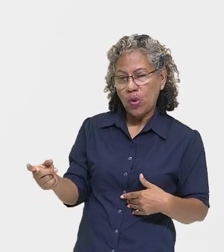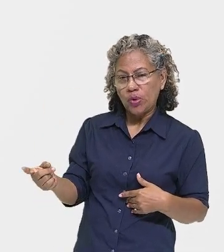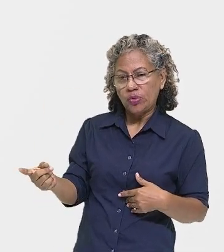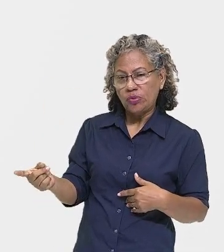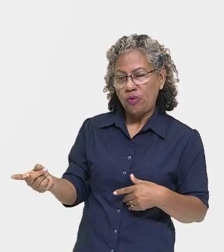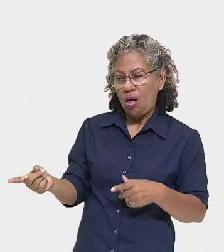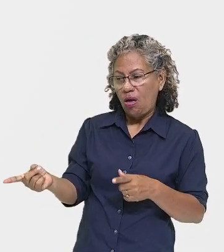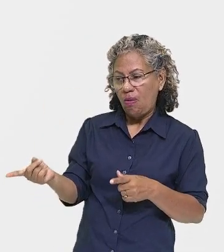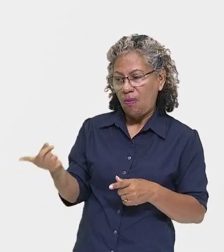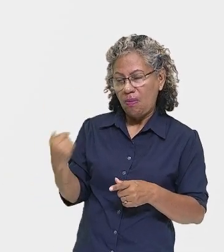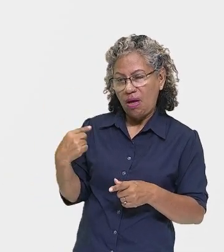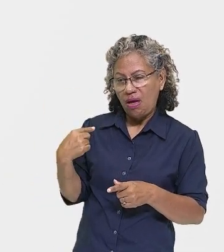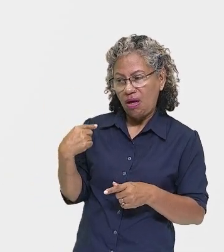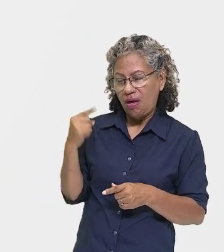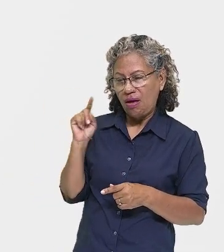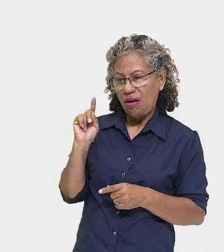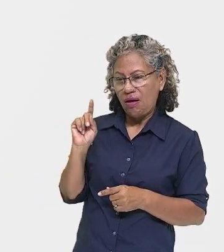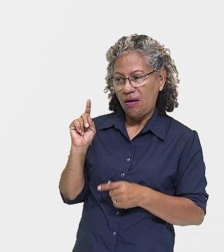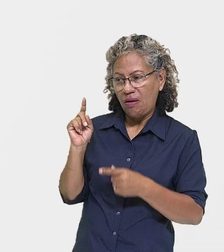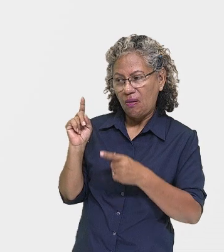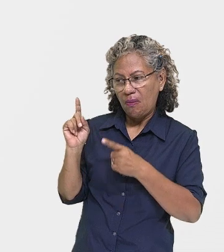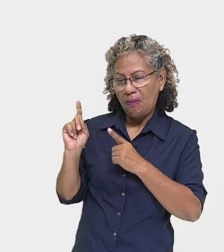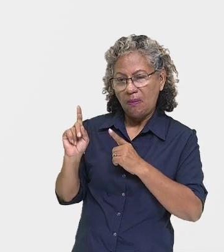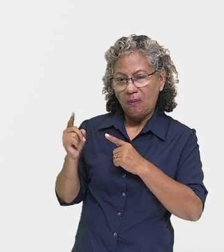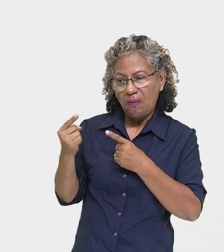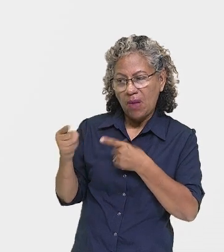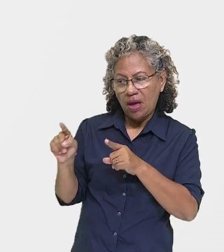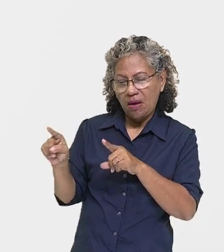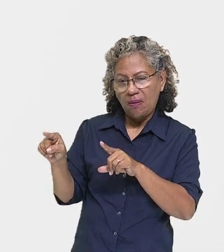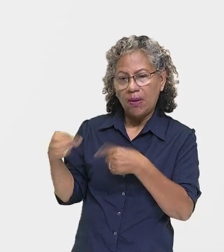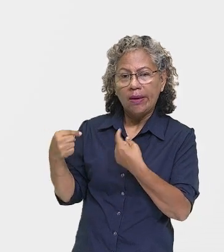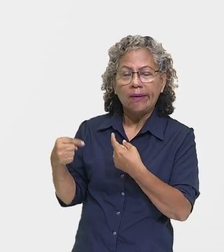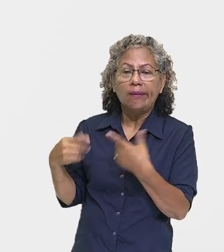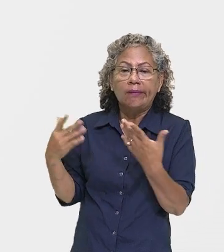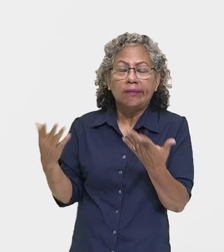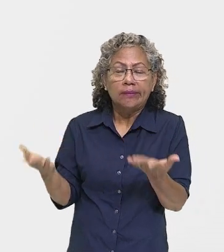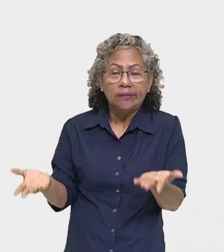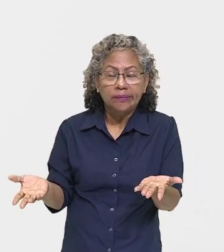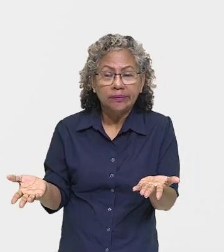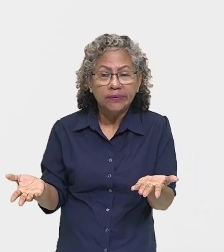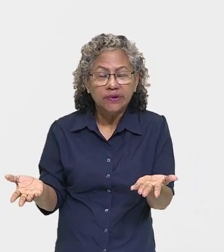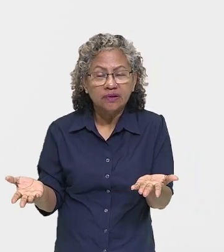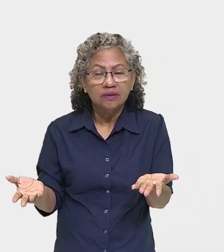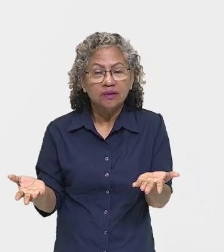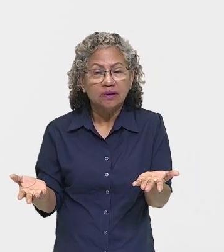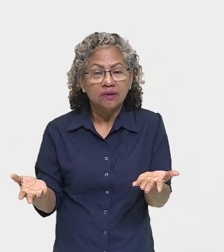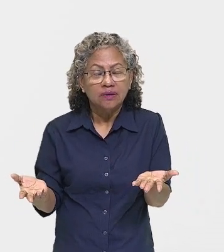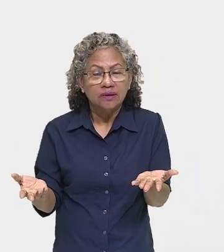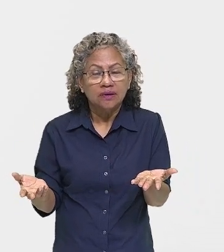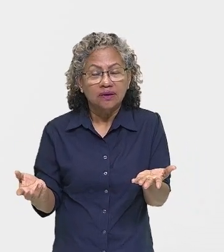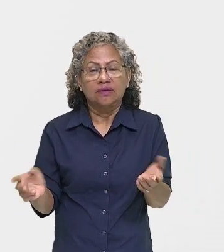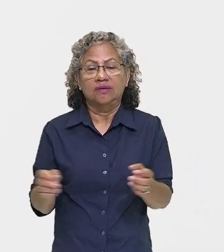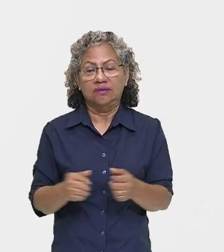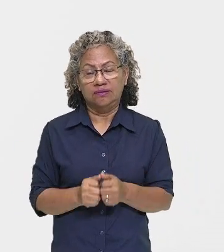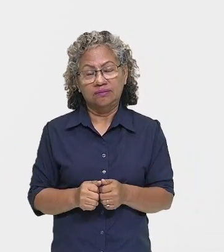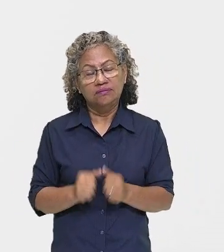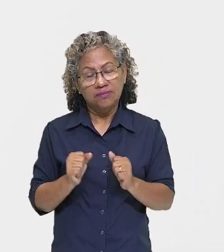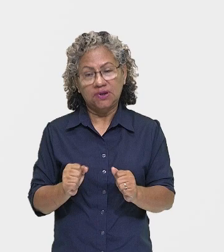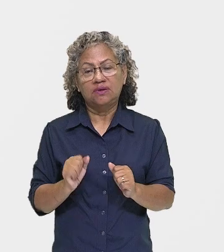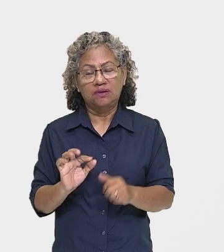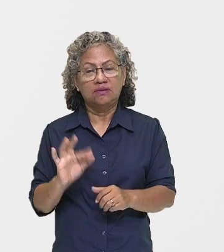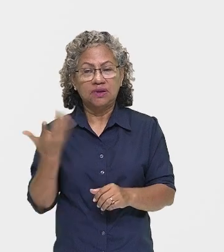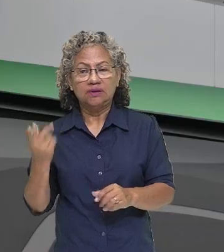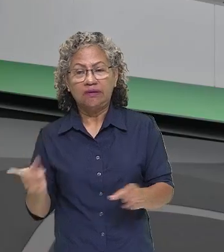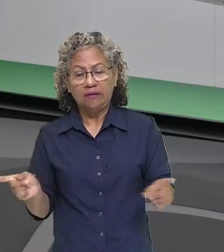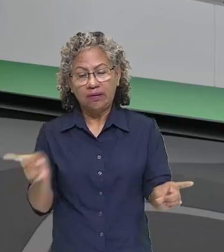reação, com o mesmo módulo e a mesma direção, porém com sentidos opostos.